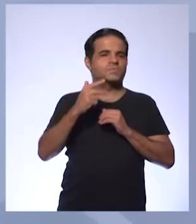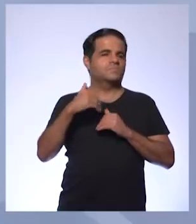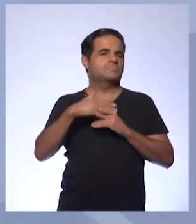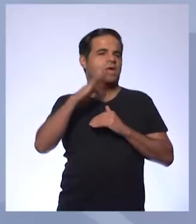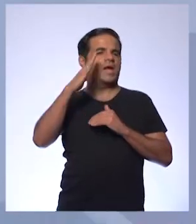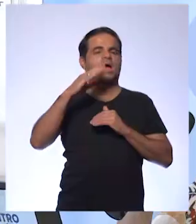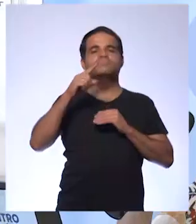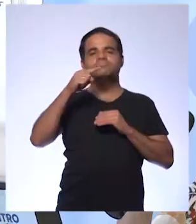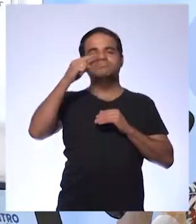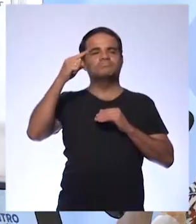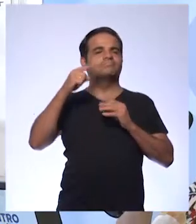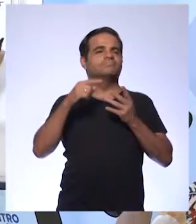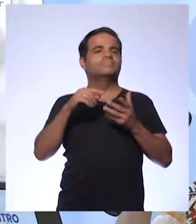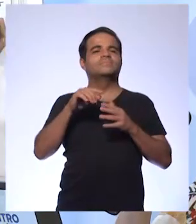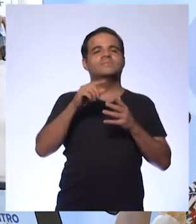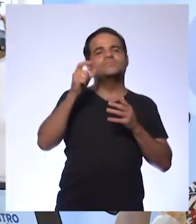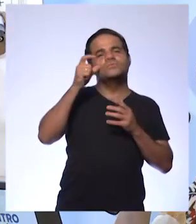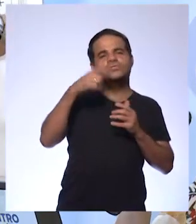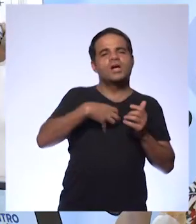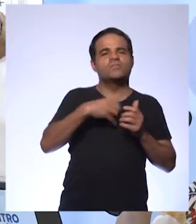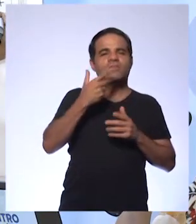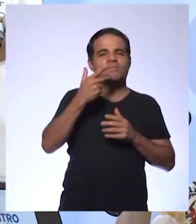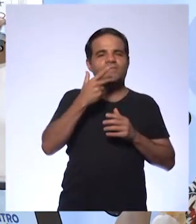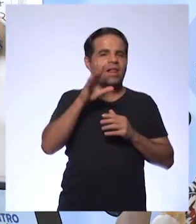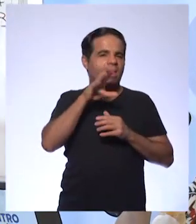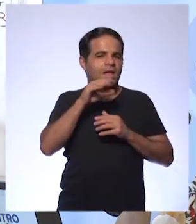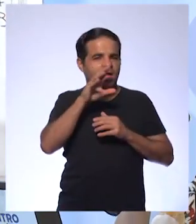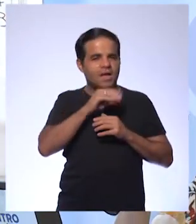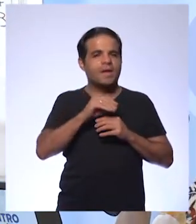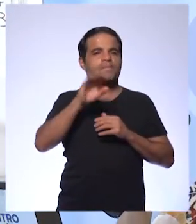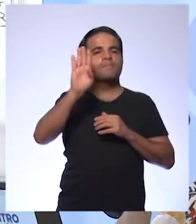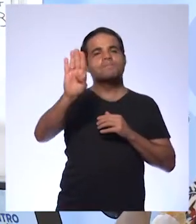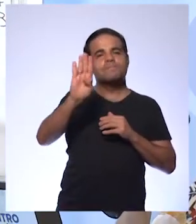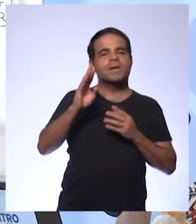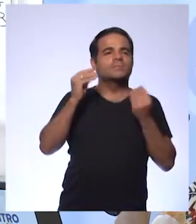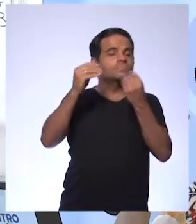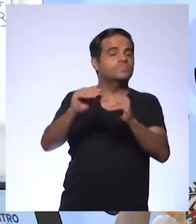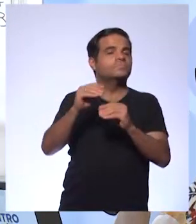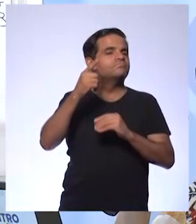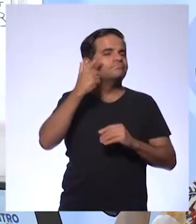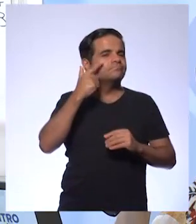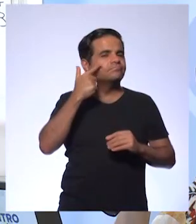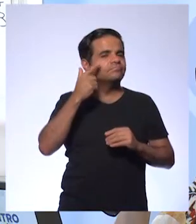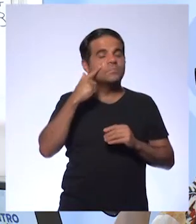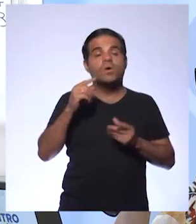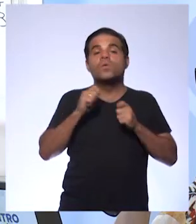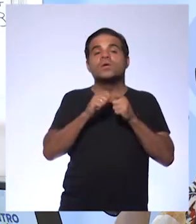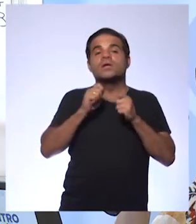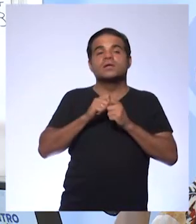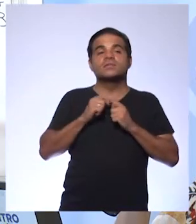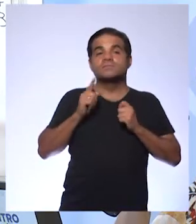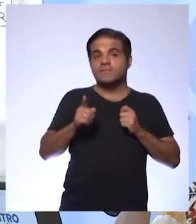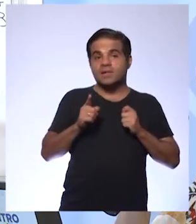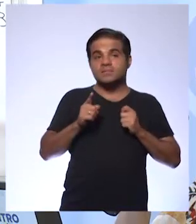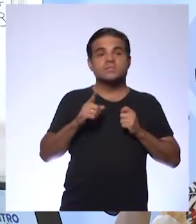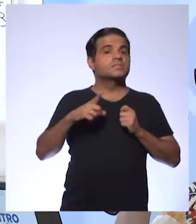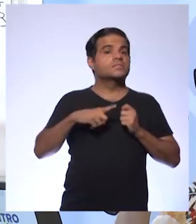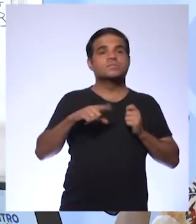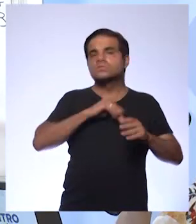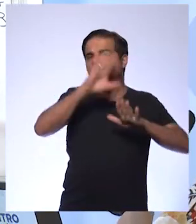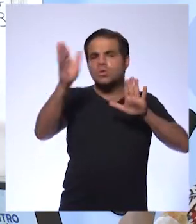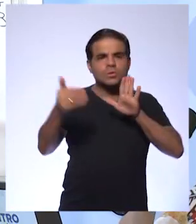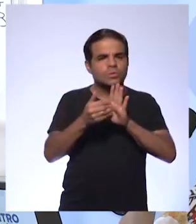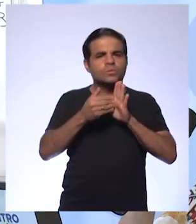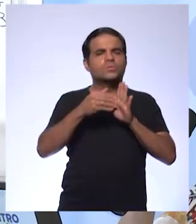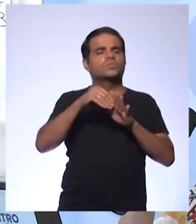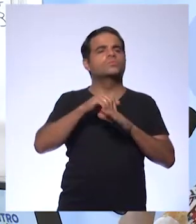até vão ler desinteresses, né? Aí coloca lá B. E aí, olha só o que ele faz, gente. Tem todo um